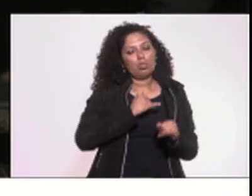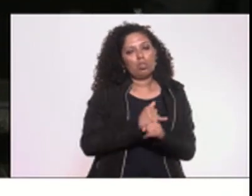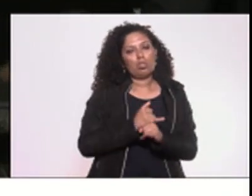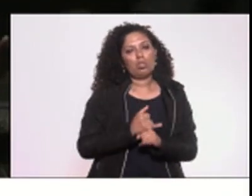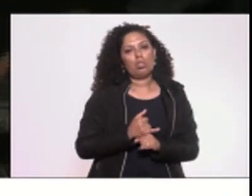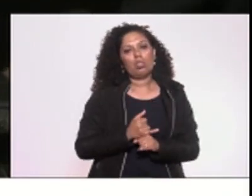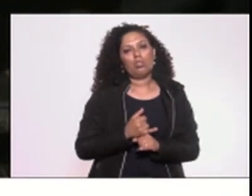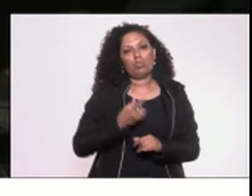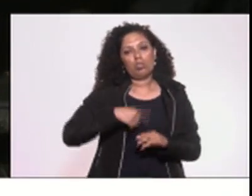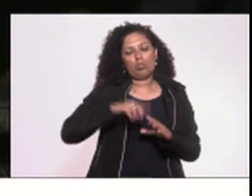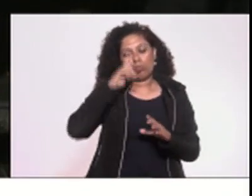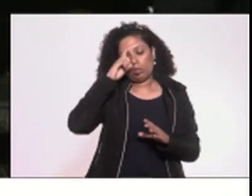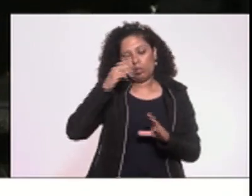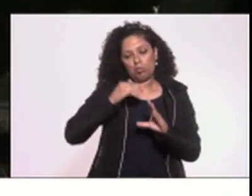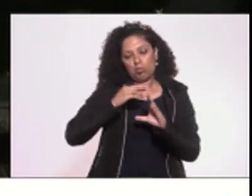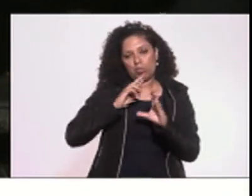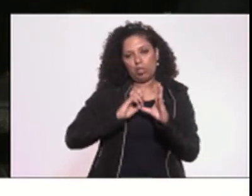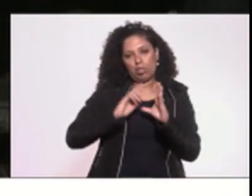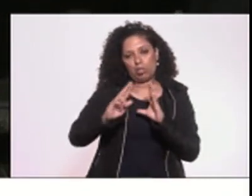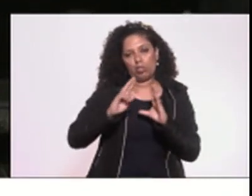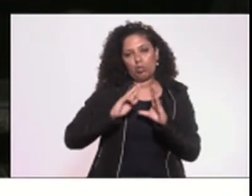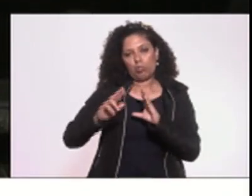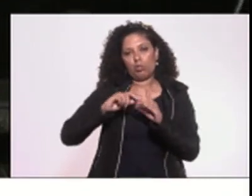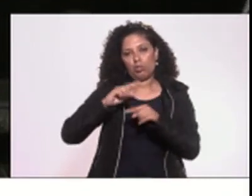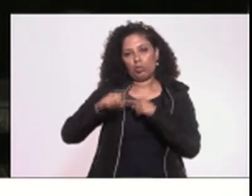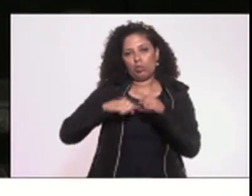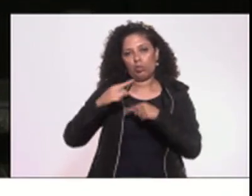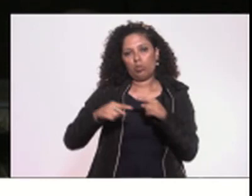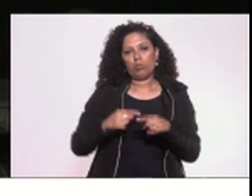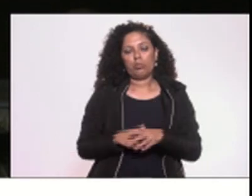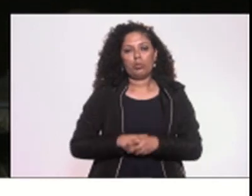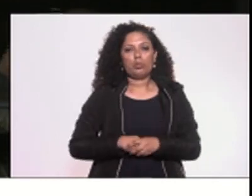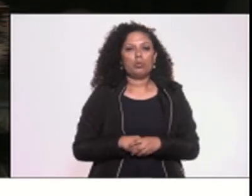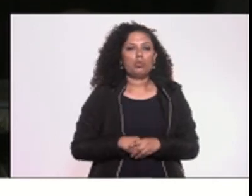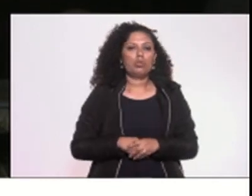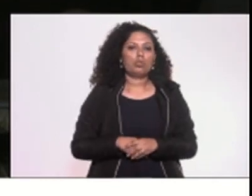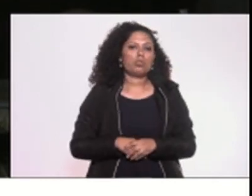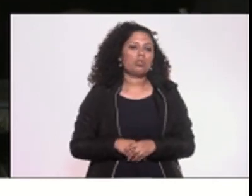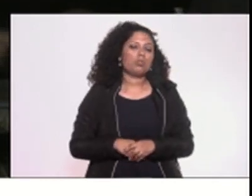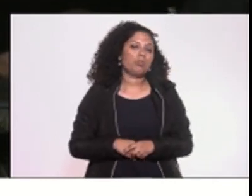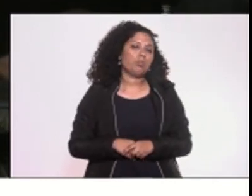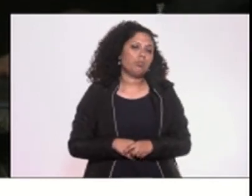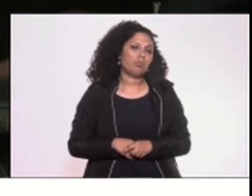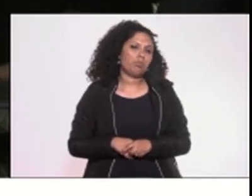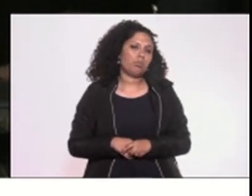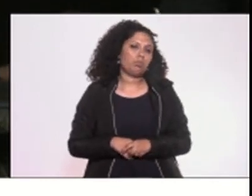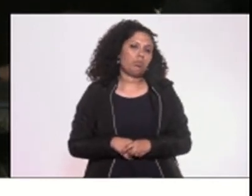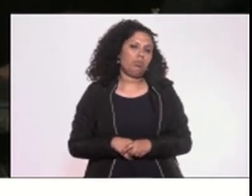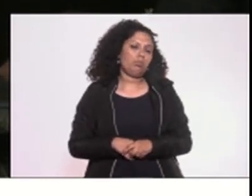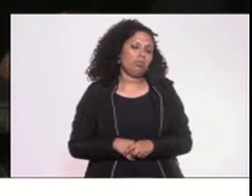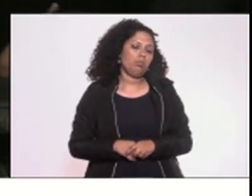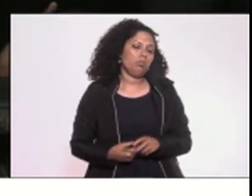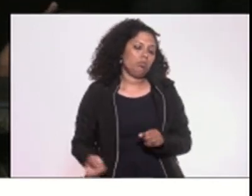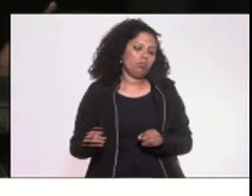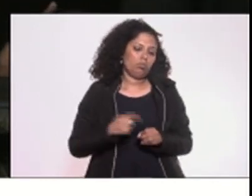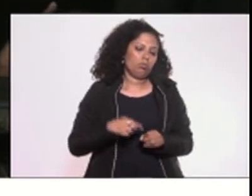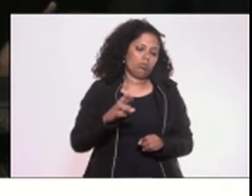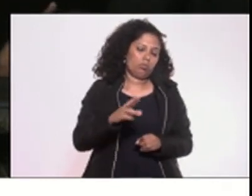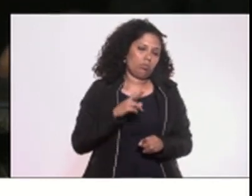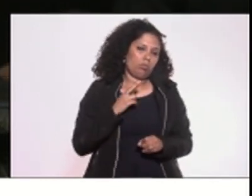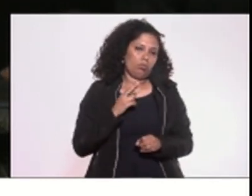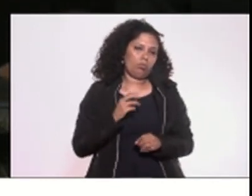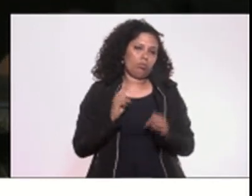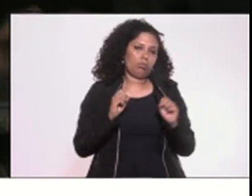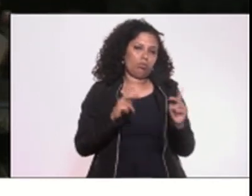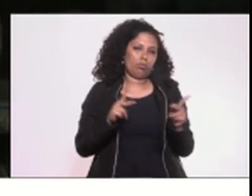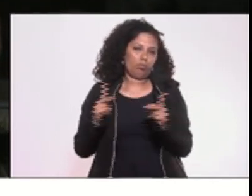possa mandar as respostas depois. A gente vai encaminhar as perguntas para os palestrantes e aí recolher as respostas e mandar para vocês.